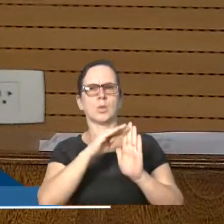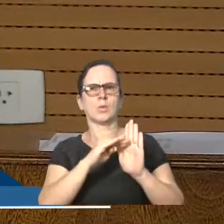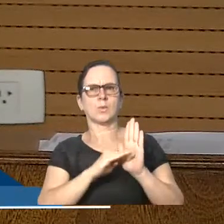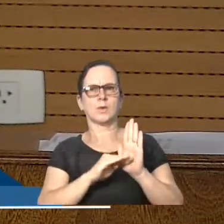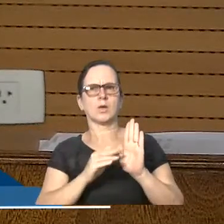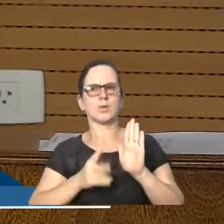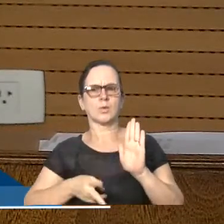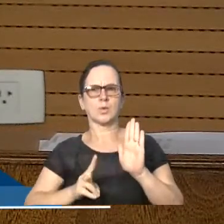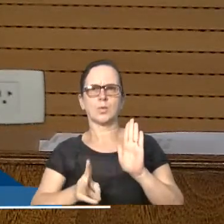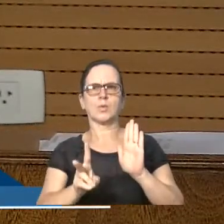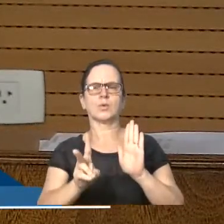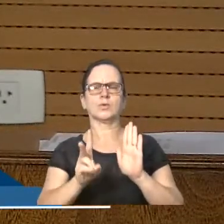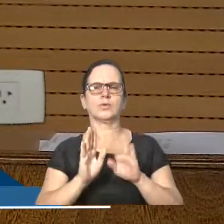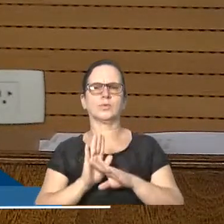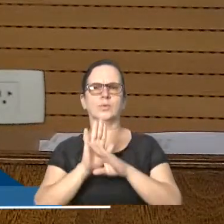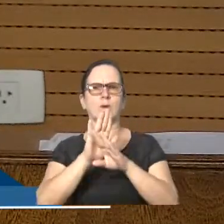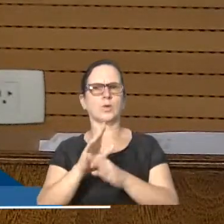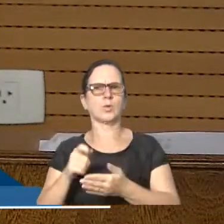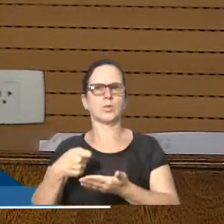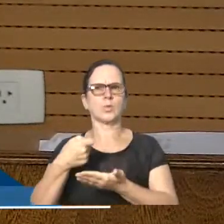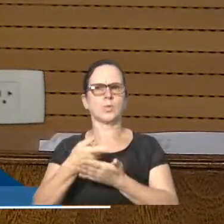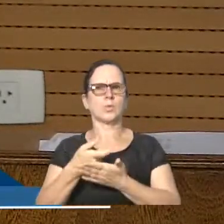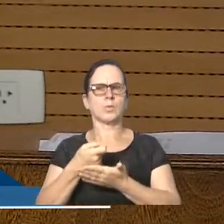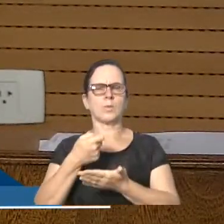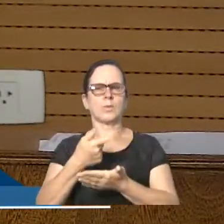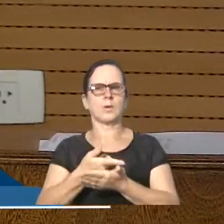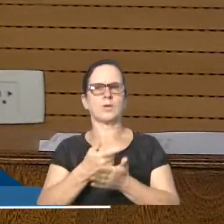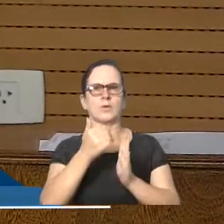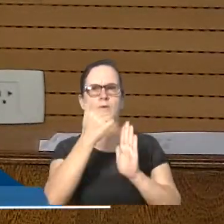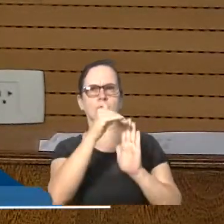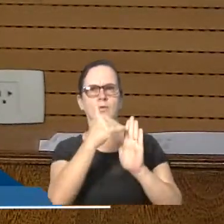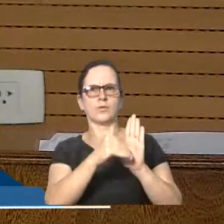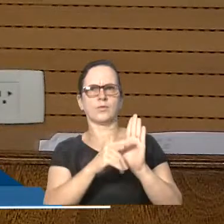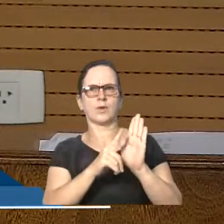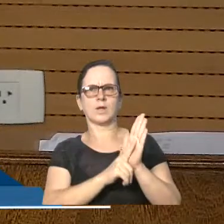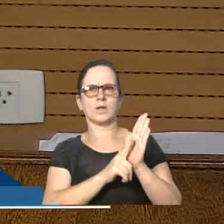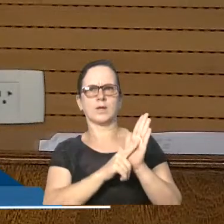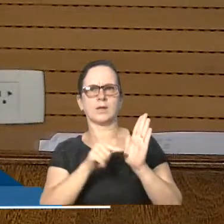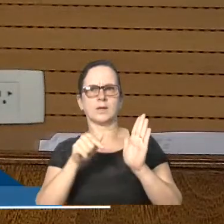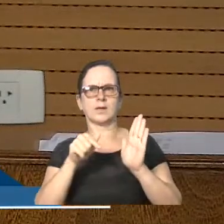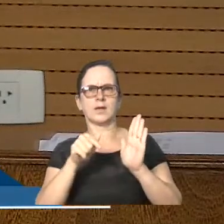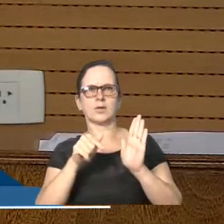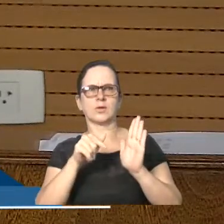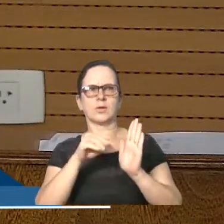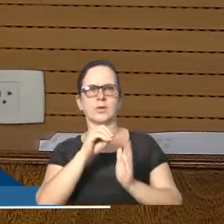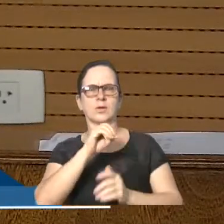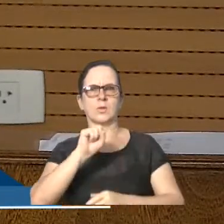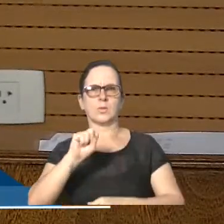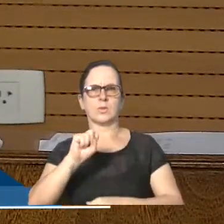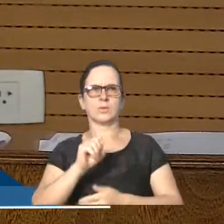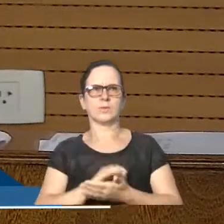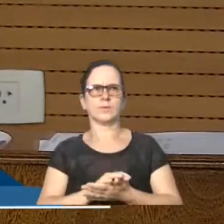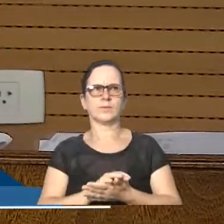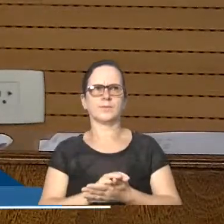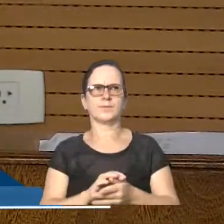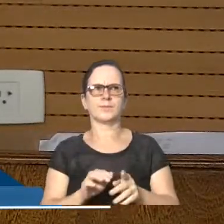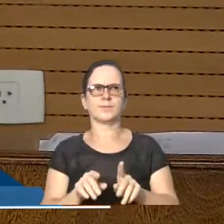a continuidade do benefício, conforme informados as folhas 7/08. Por